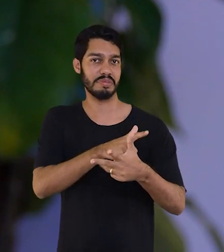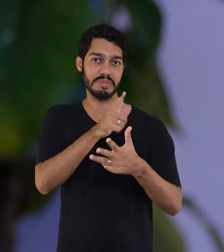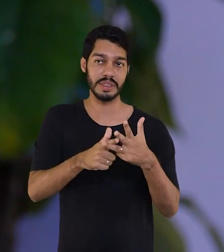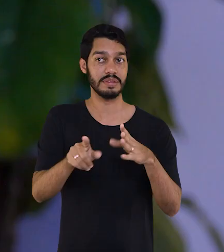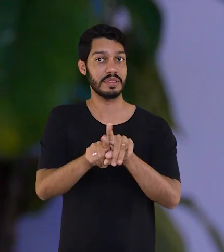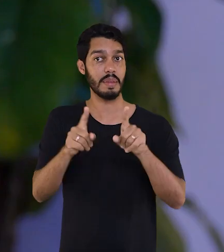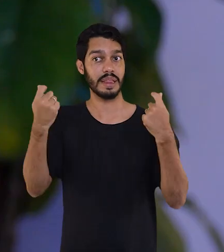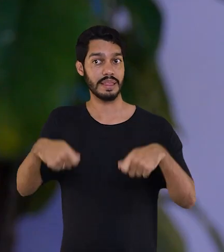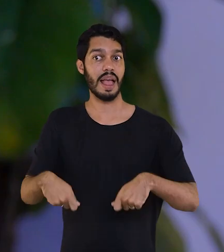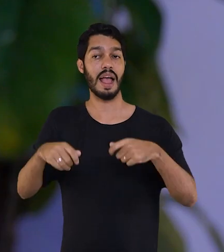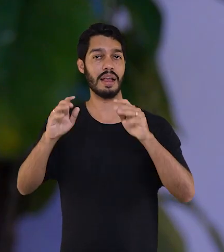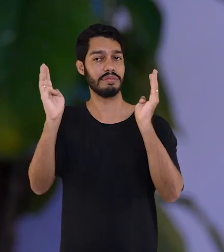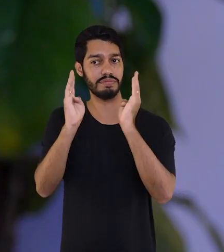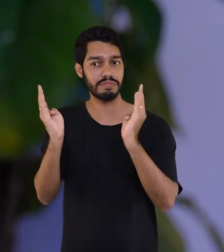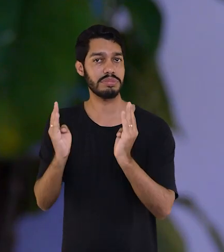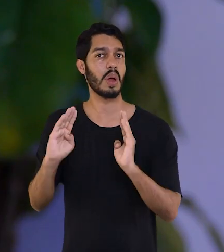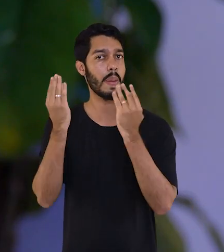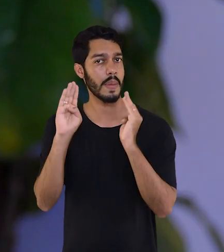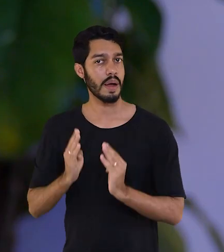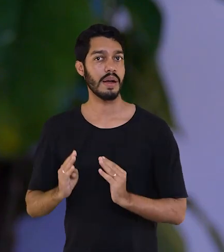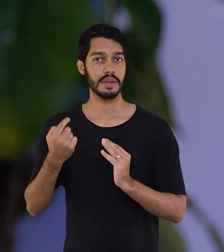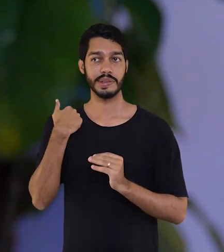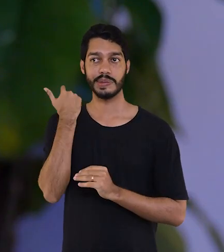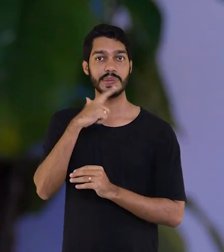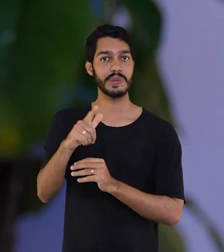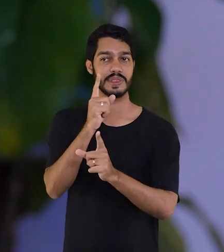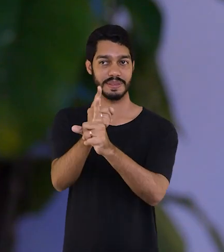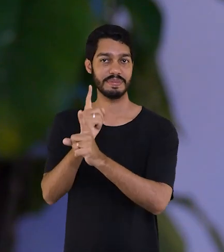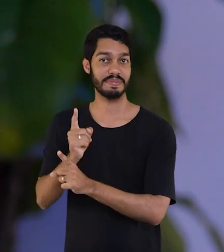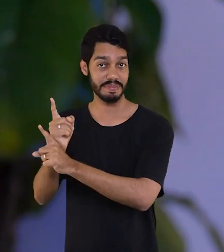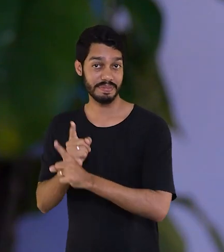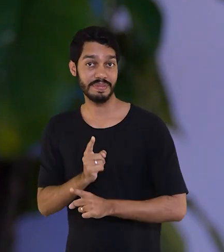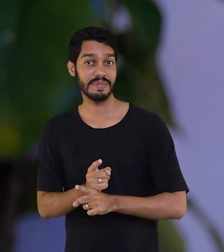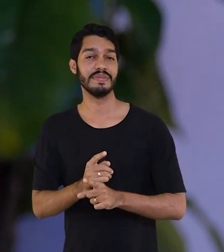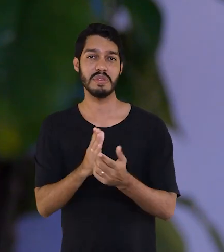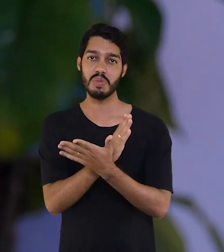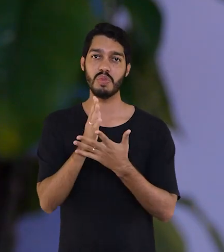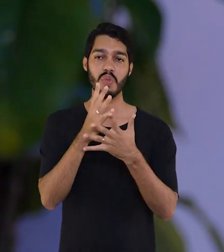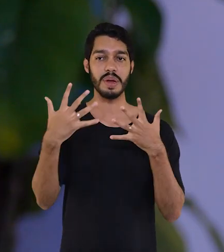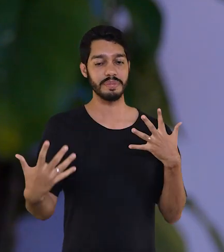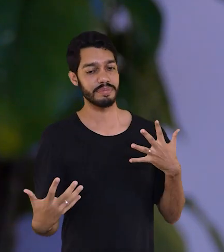repetitivos e uma capacidade analítica que, invariavelmente, acaba estando justamente